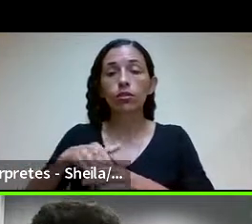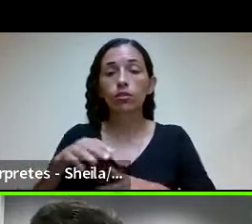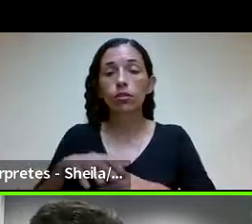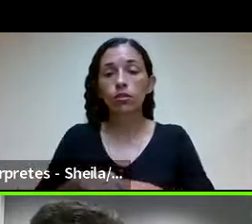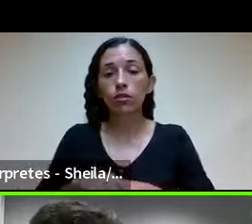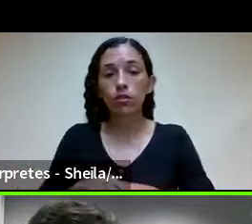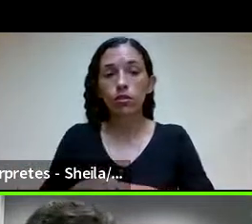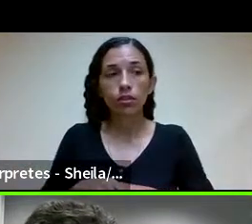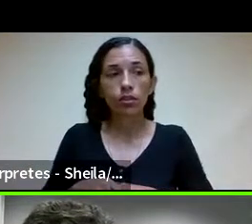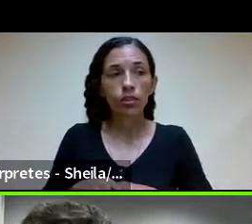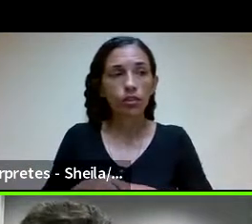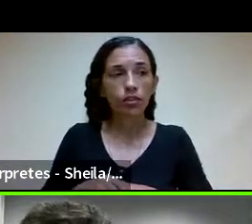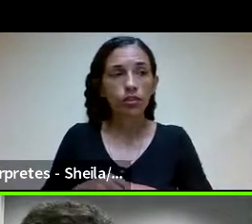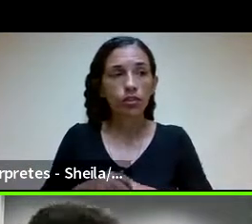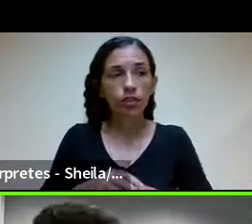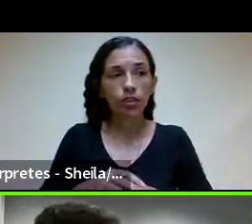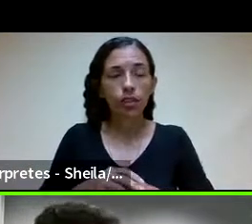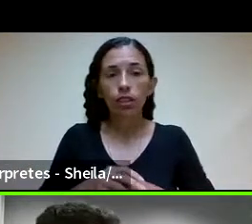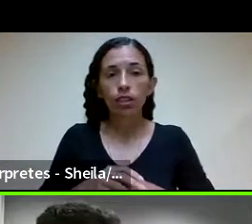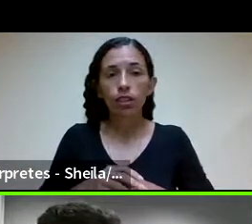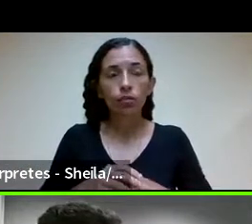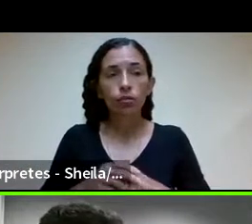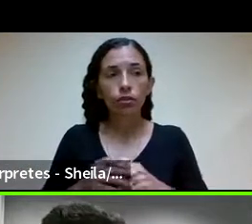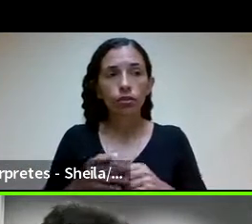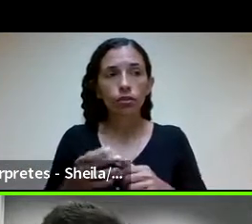sucinto relatório, desembargador.